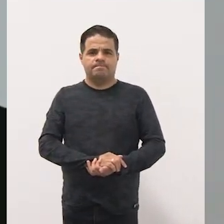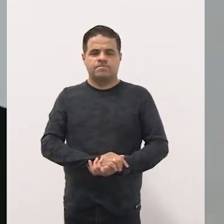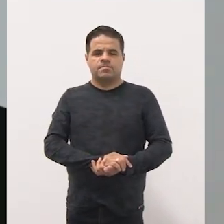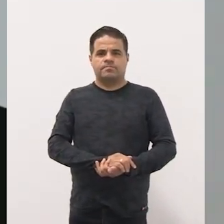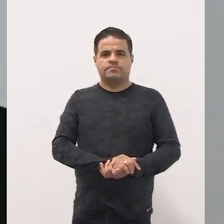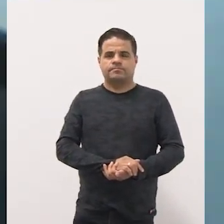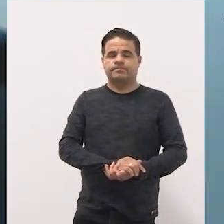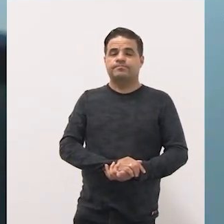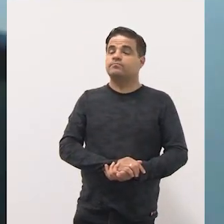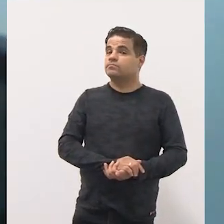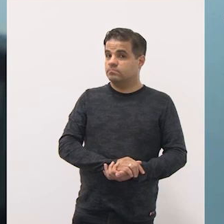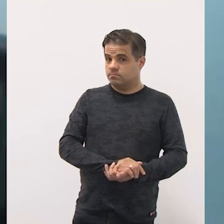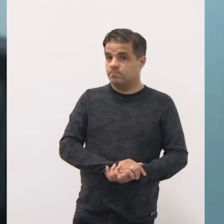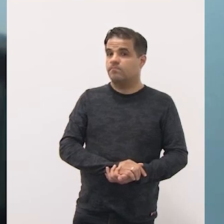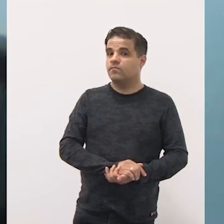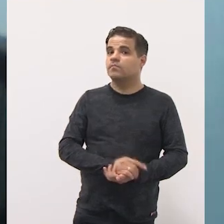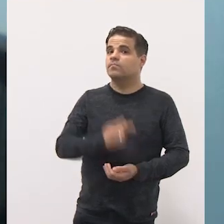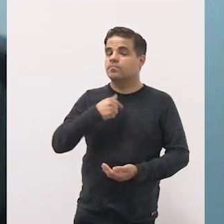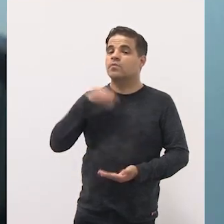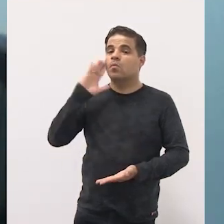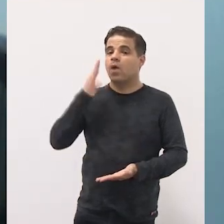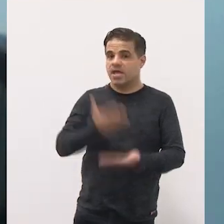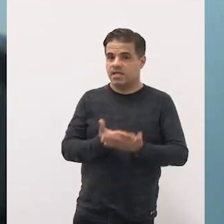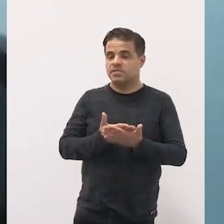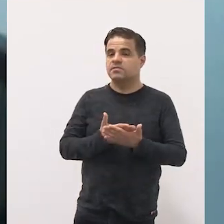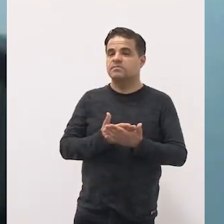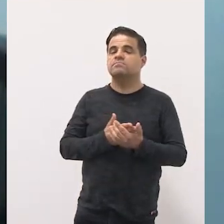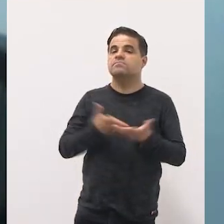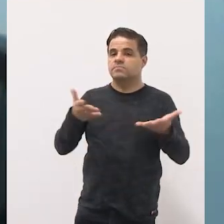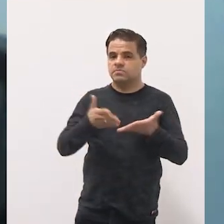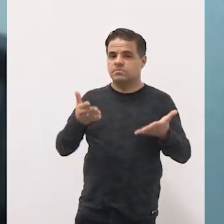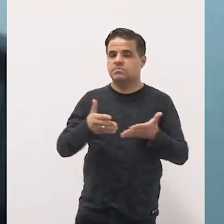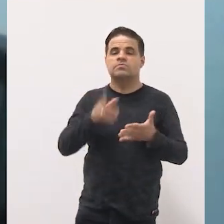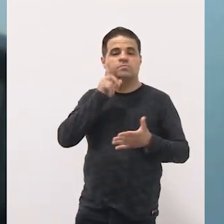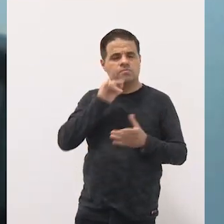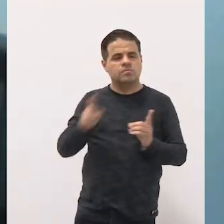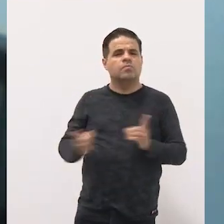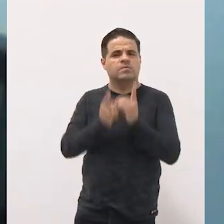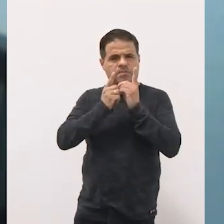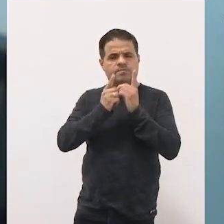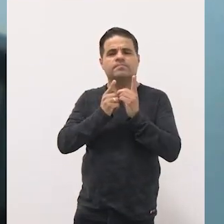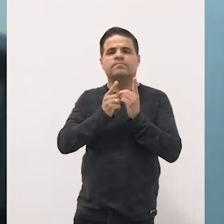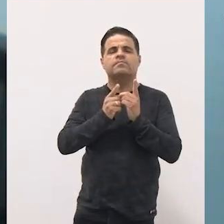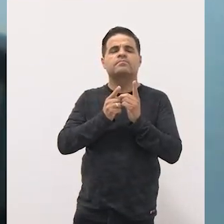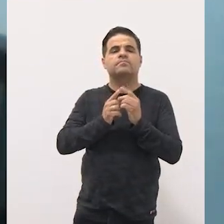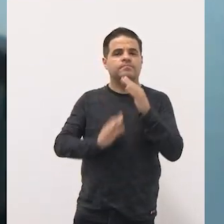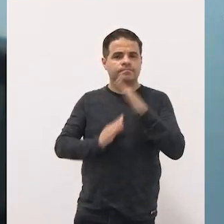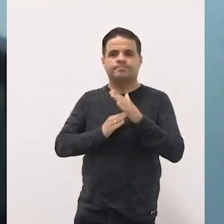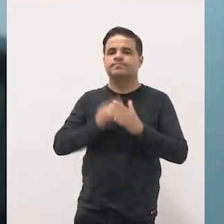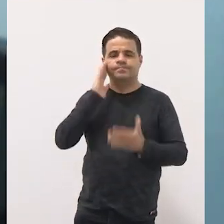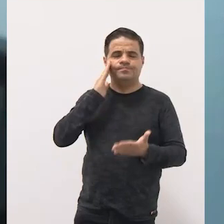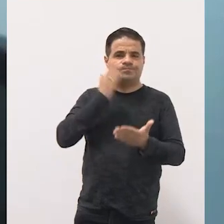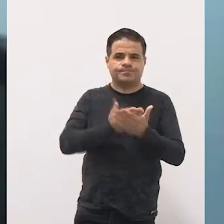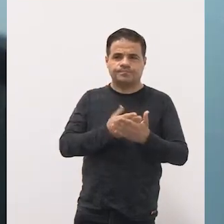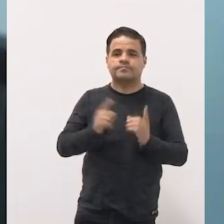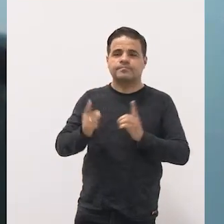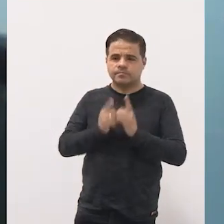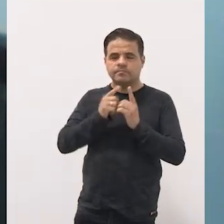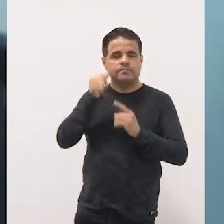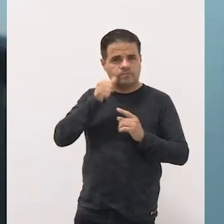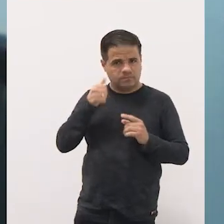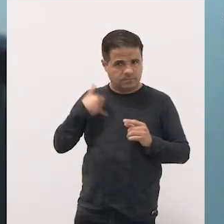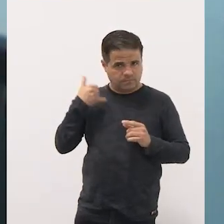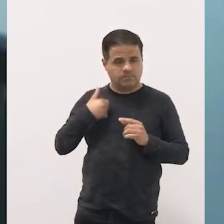Olha, você sabe que eu atendi esse sábado agora, foi o dia do atendimento, Sábado Sem Barreiras. Eu atendi uma mulher de